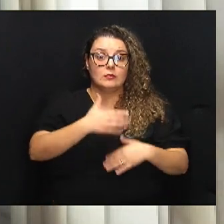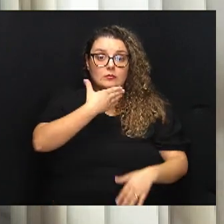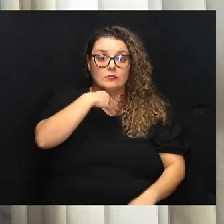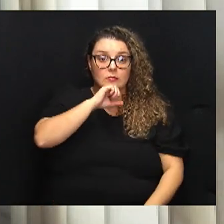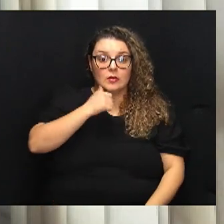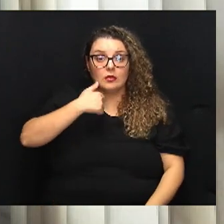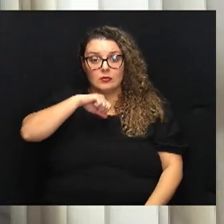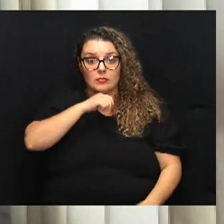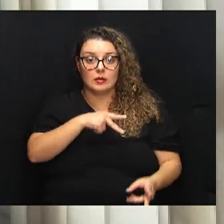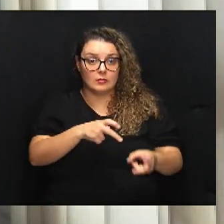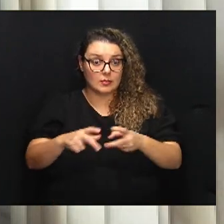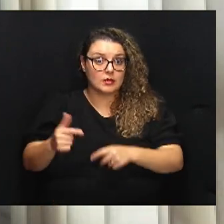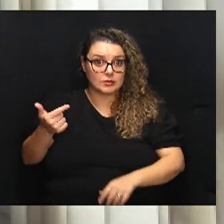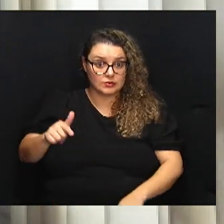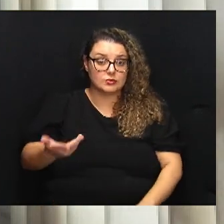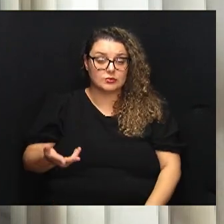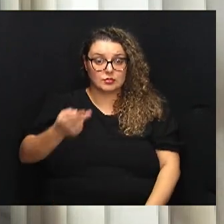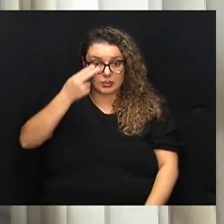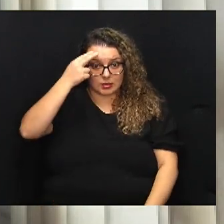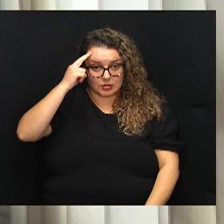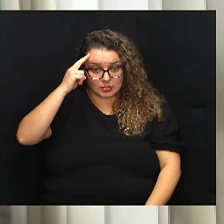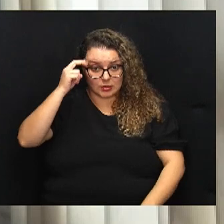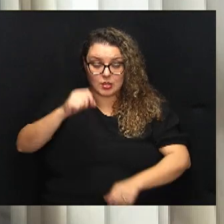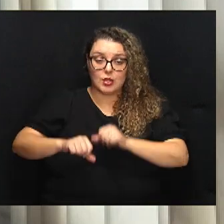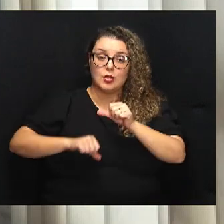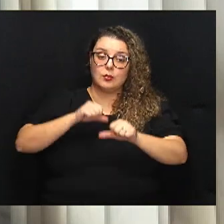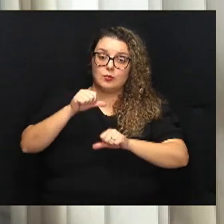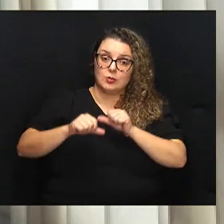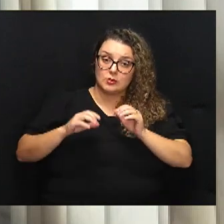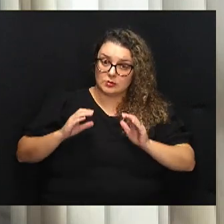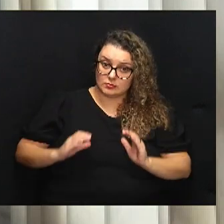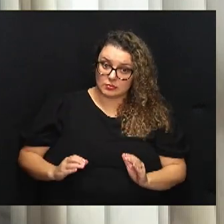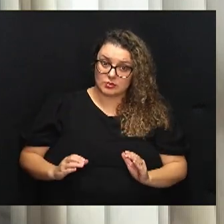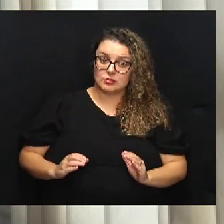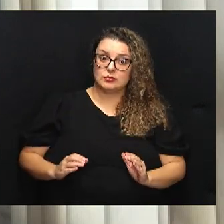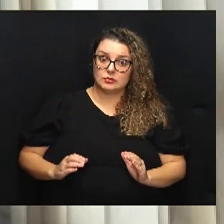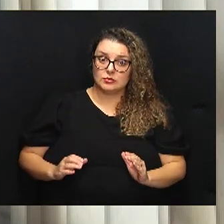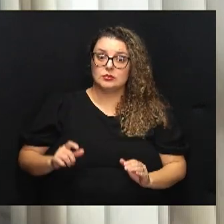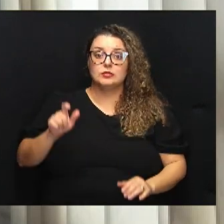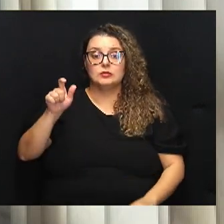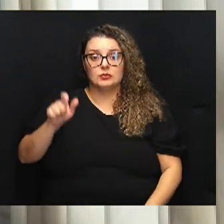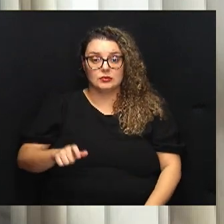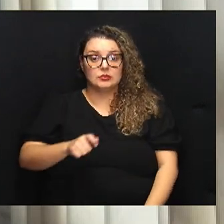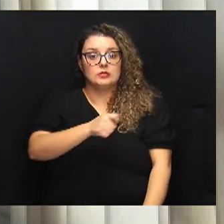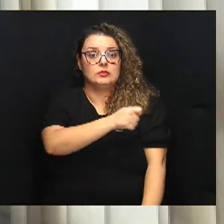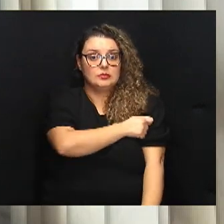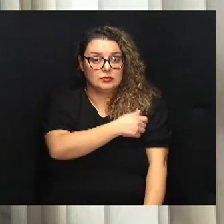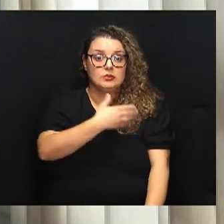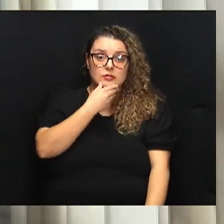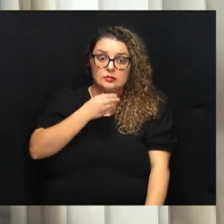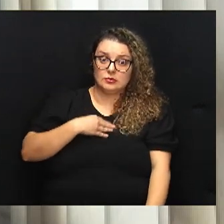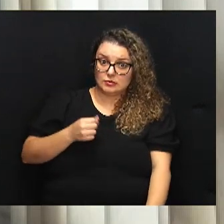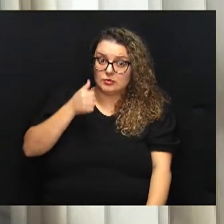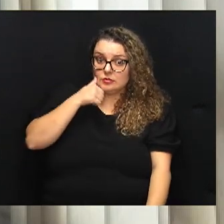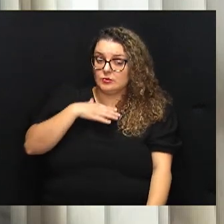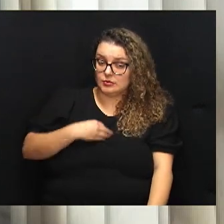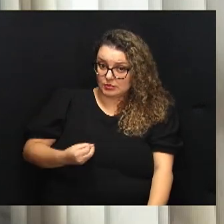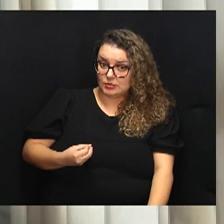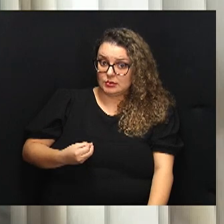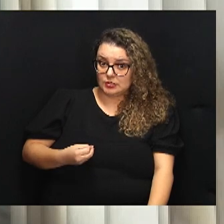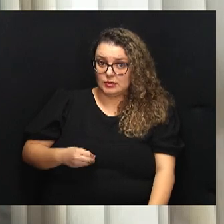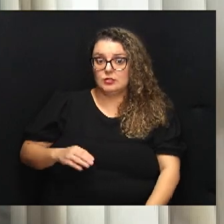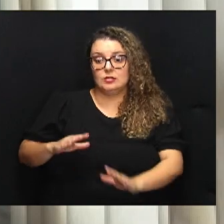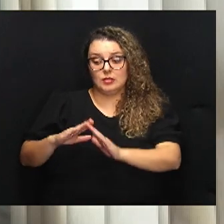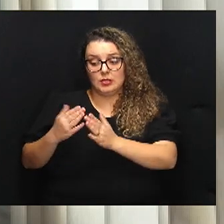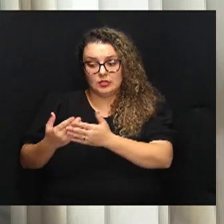perceber de novo, Gabriel, a mudança de comportamento deste aluno e desse filho. A escola